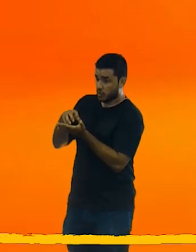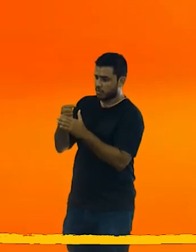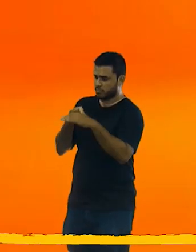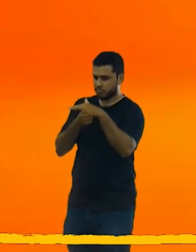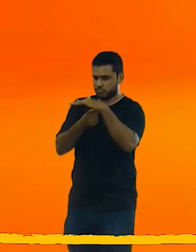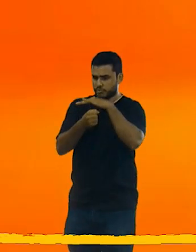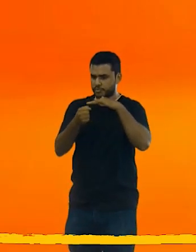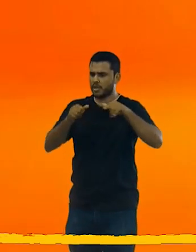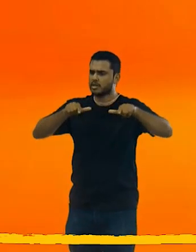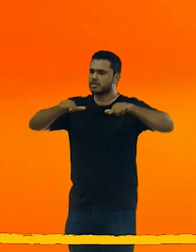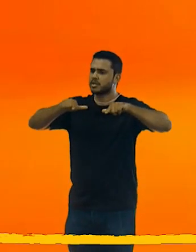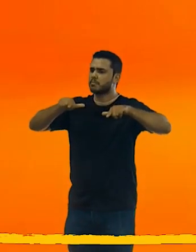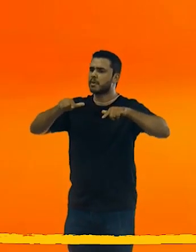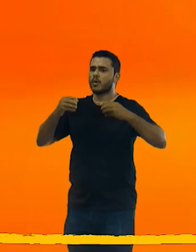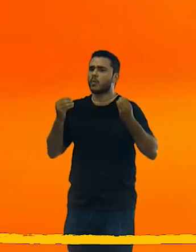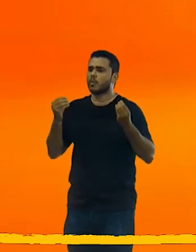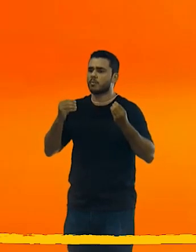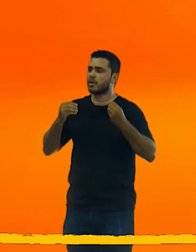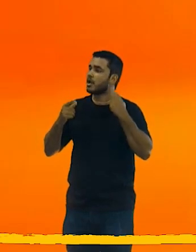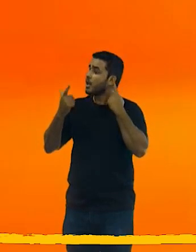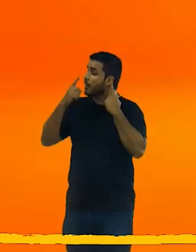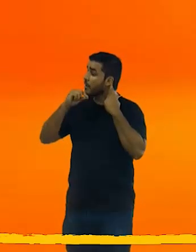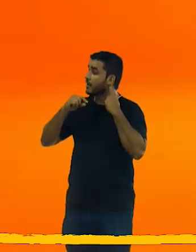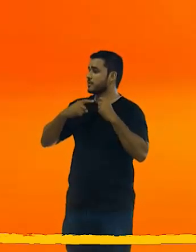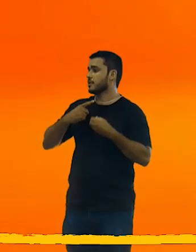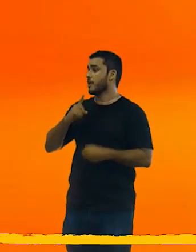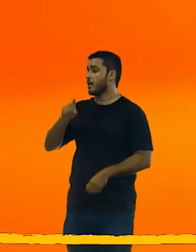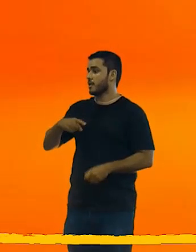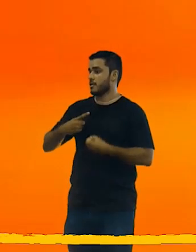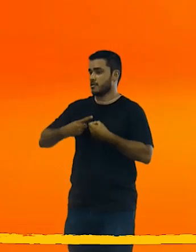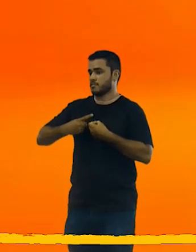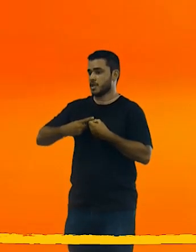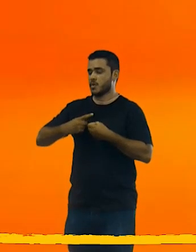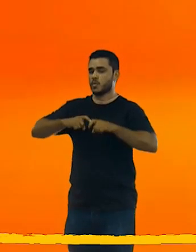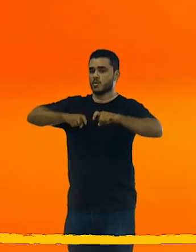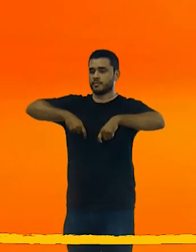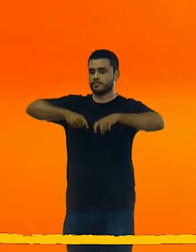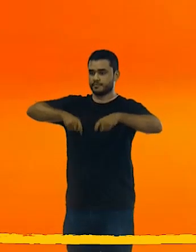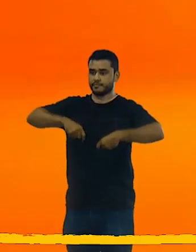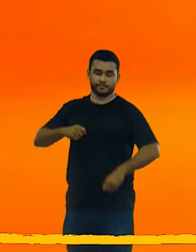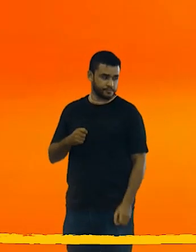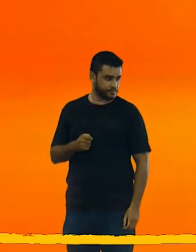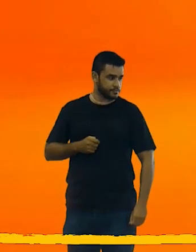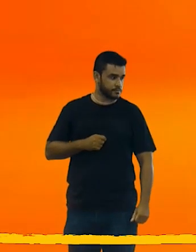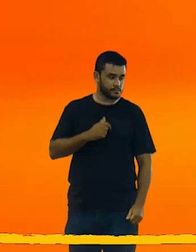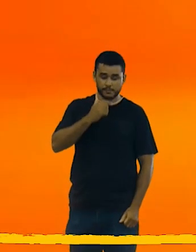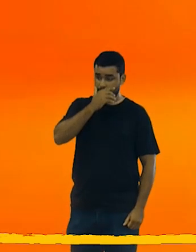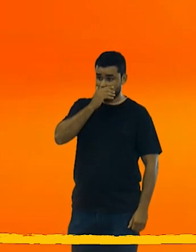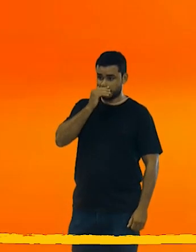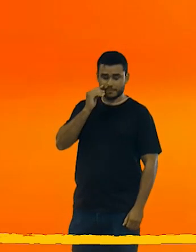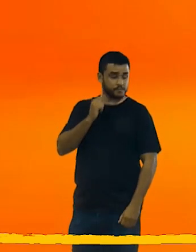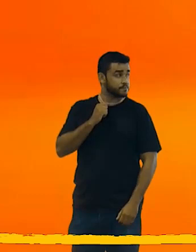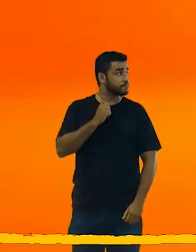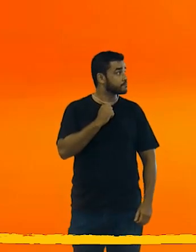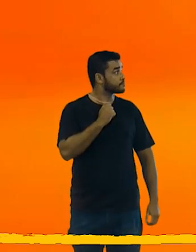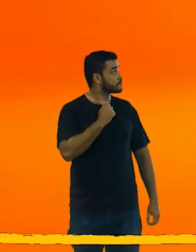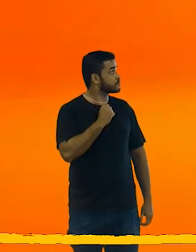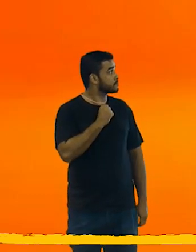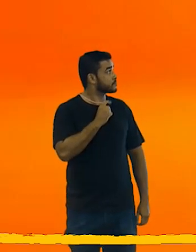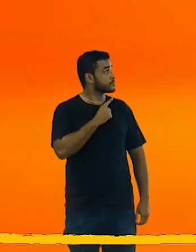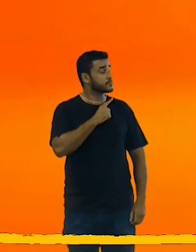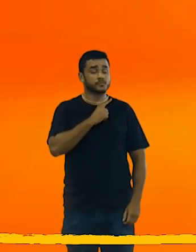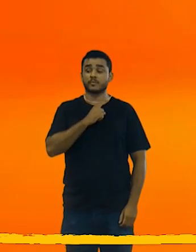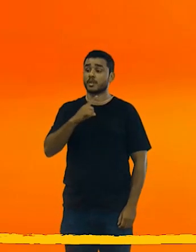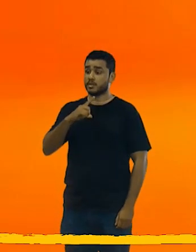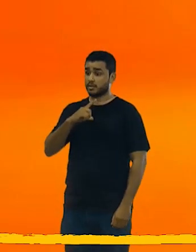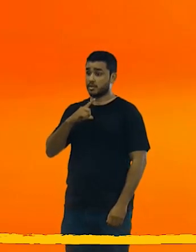campo. Então, puxa uma seta para mim e bota assim, ó, êxodo rural. Puxa só uma seta para mim, bote em cima. Há um